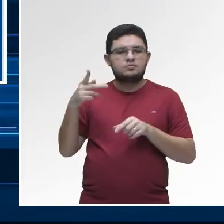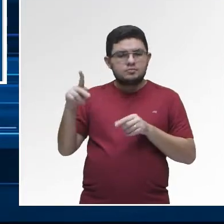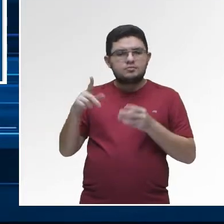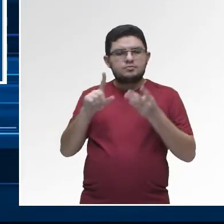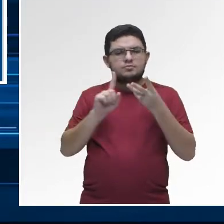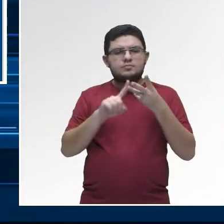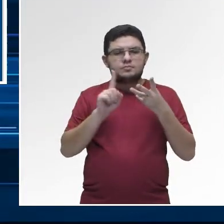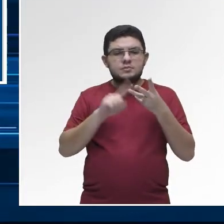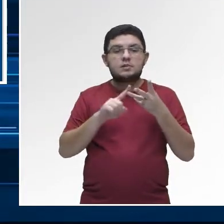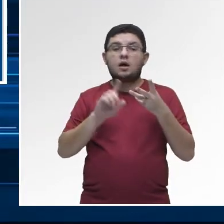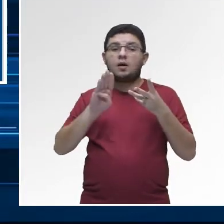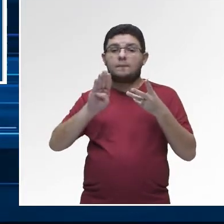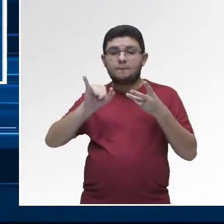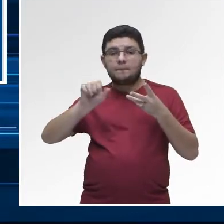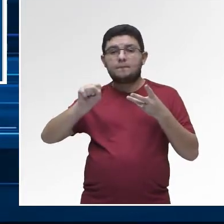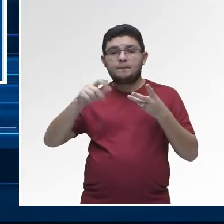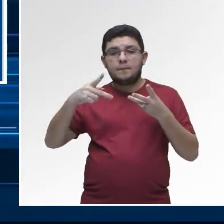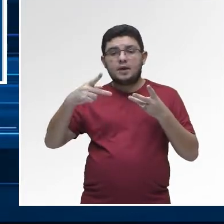temos os bispos,